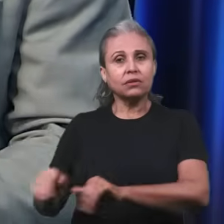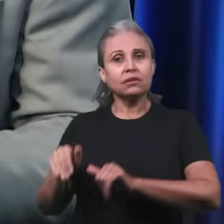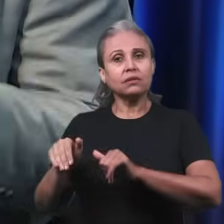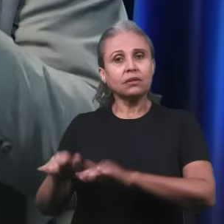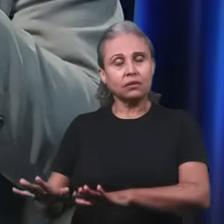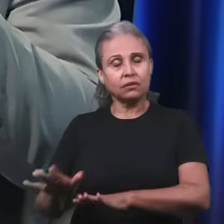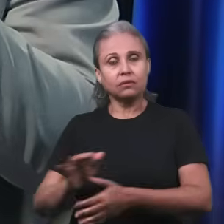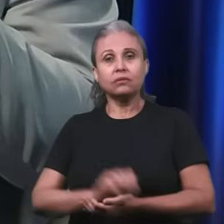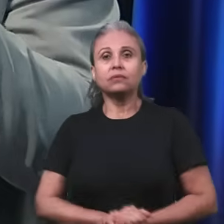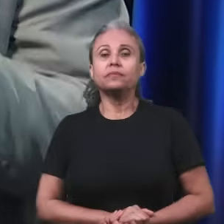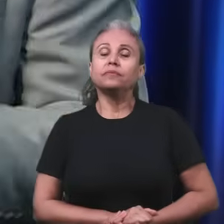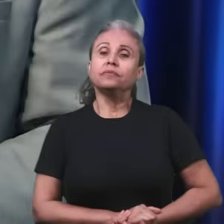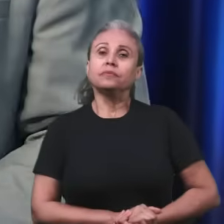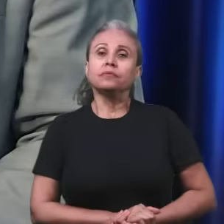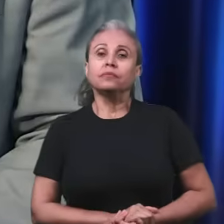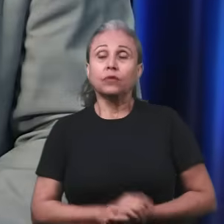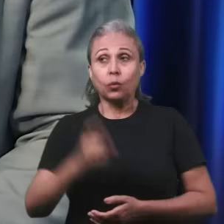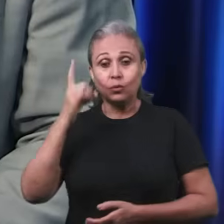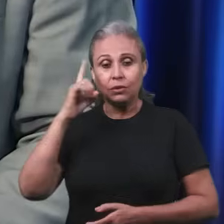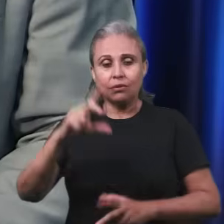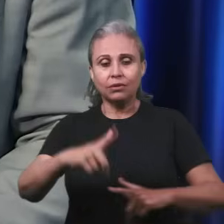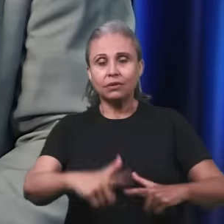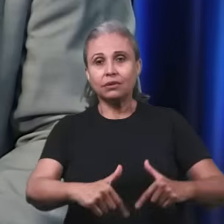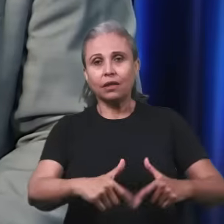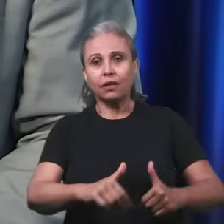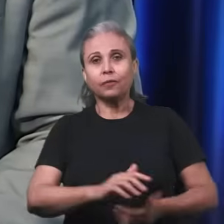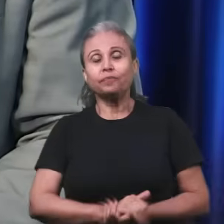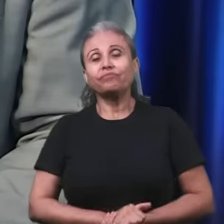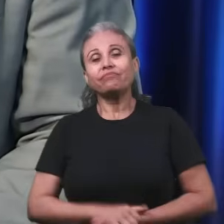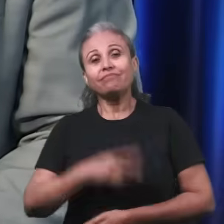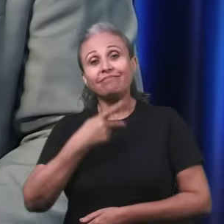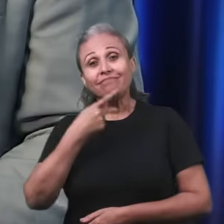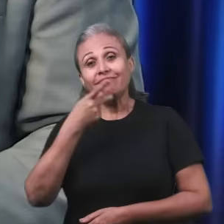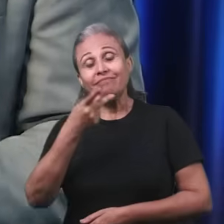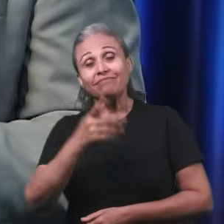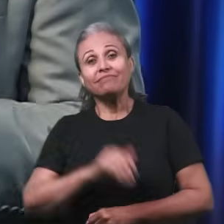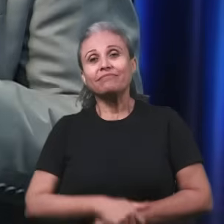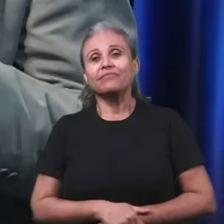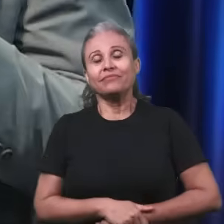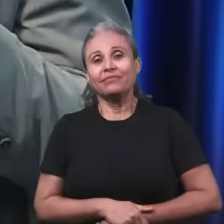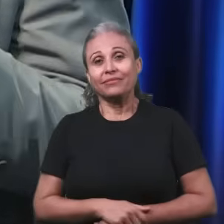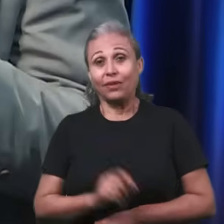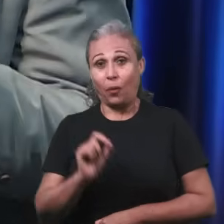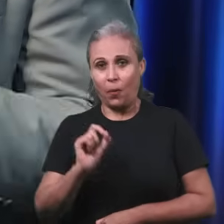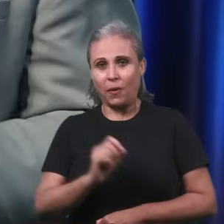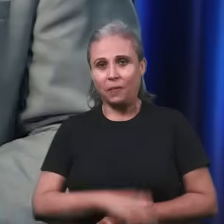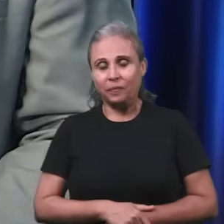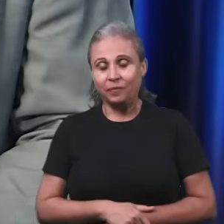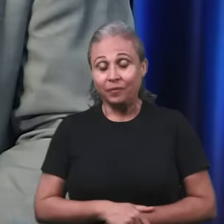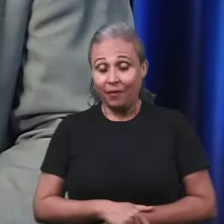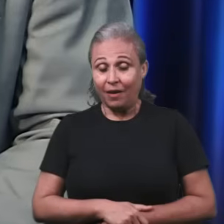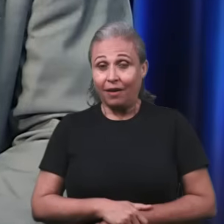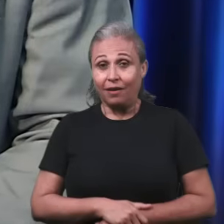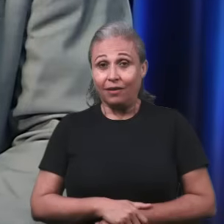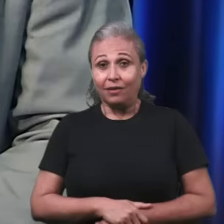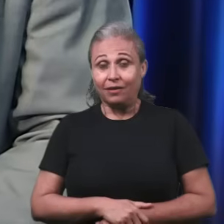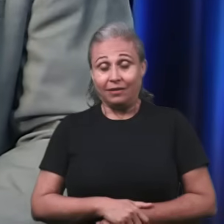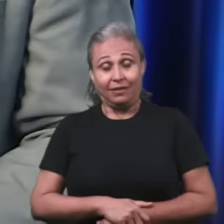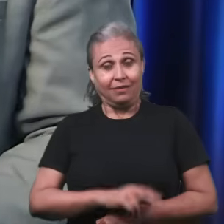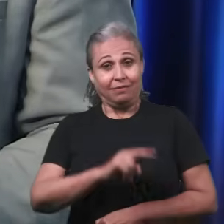Então, eu quero dizer para os nossos ouvintes o seguinte: o poder do nome de